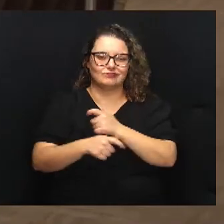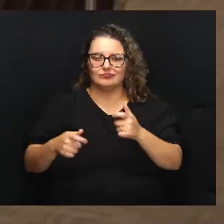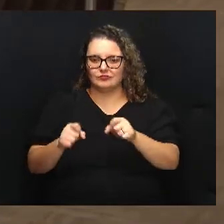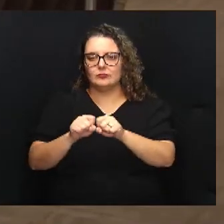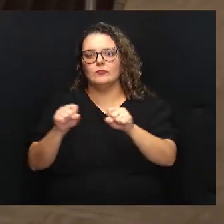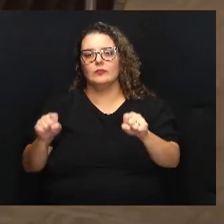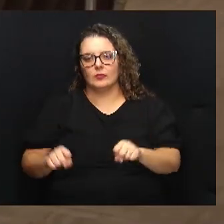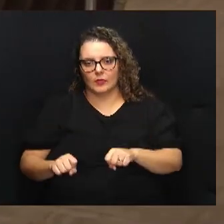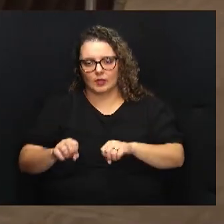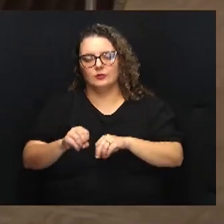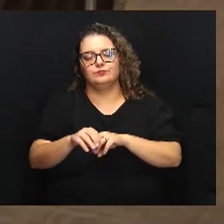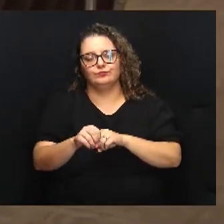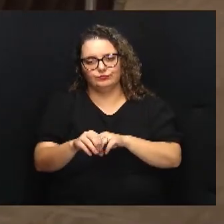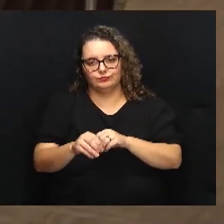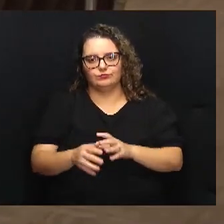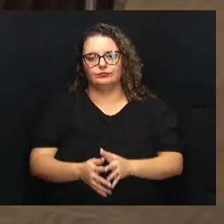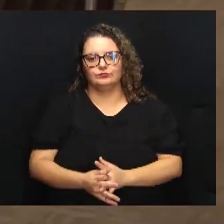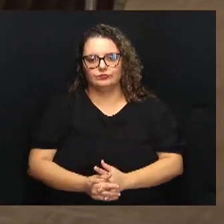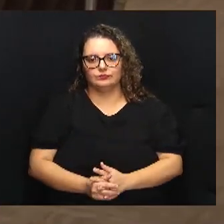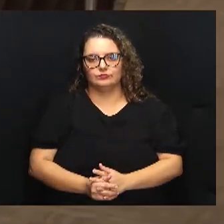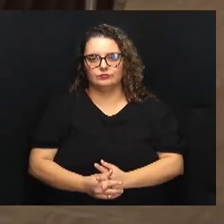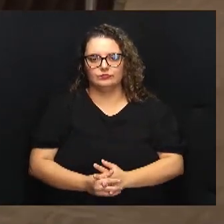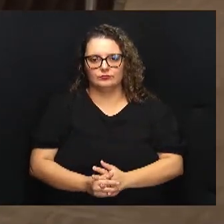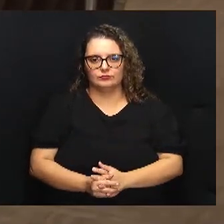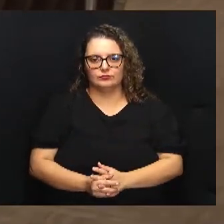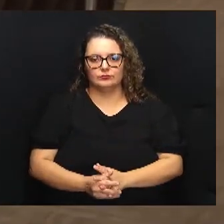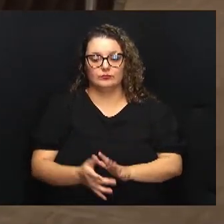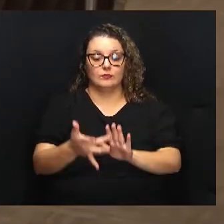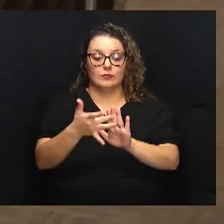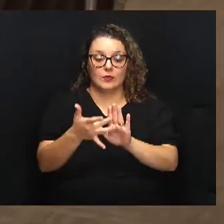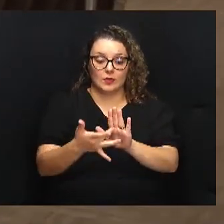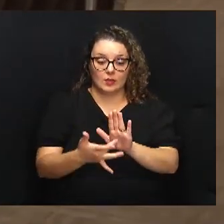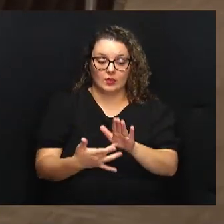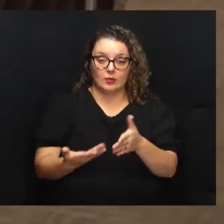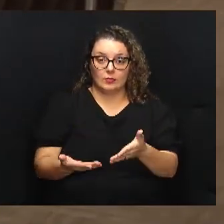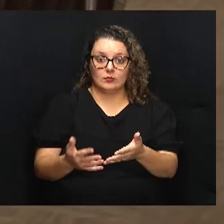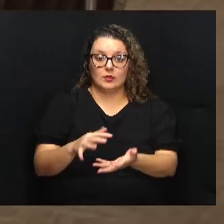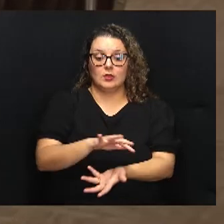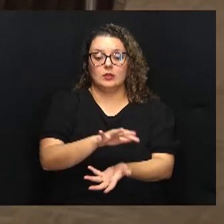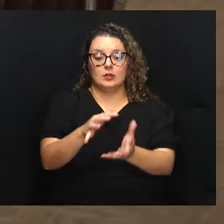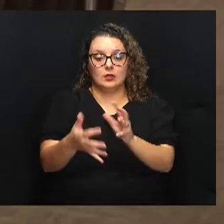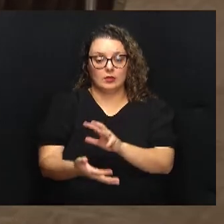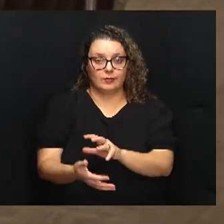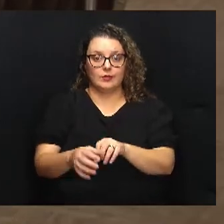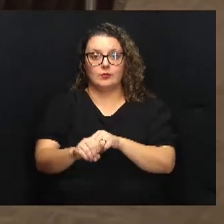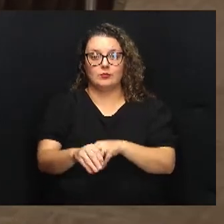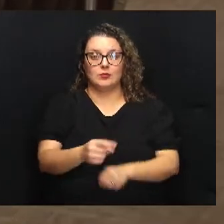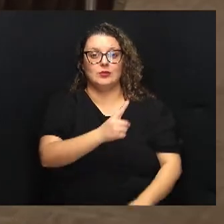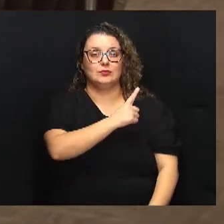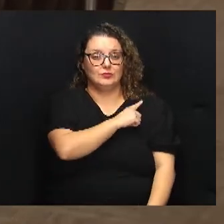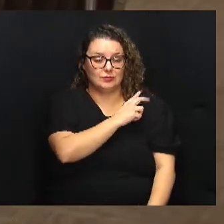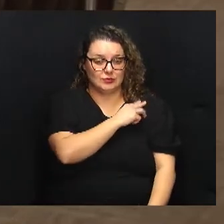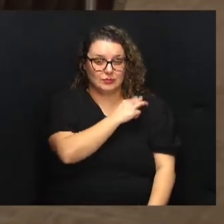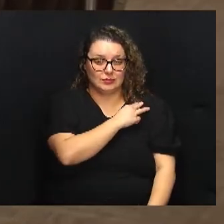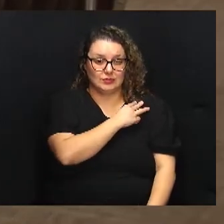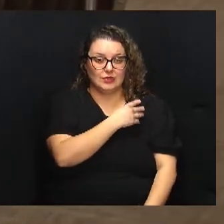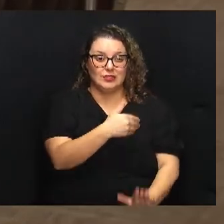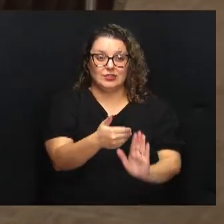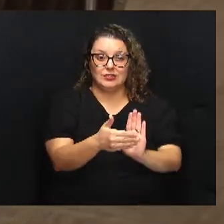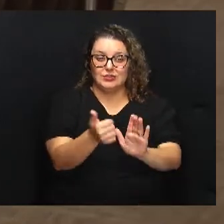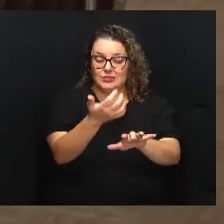sistema educacional. Sendo pautado aí pela reforma do ensino médio, retirando